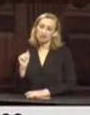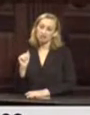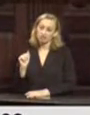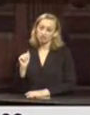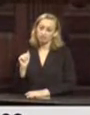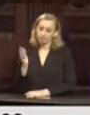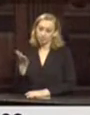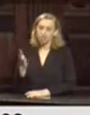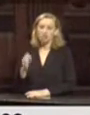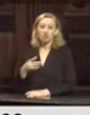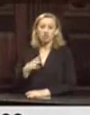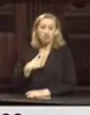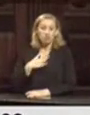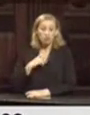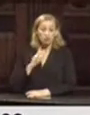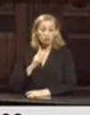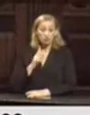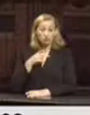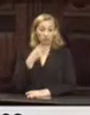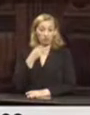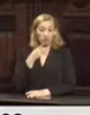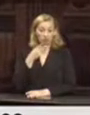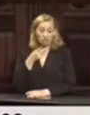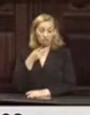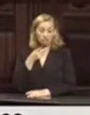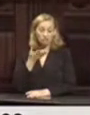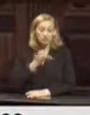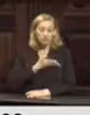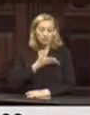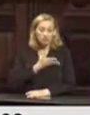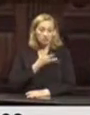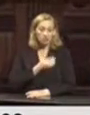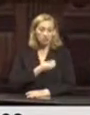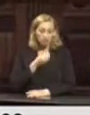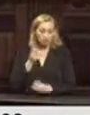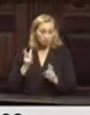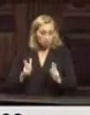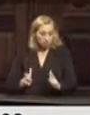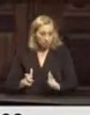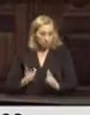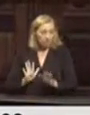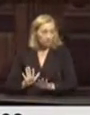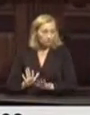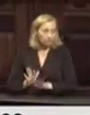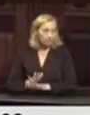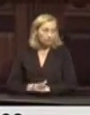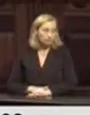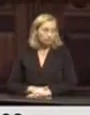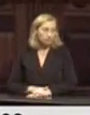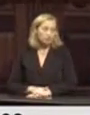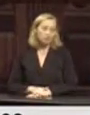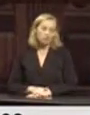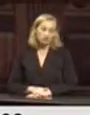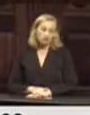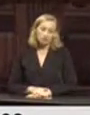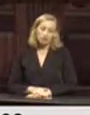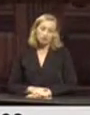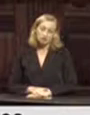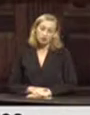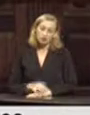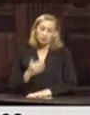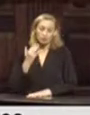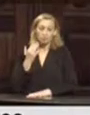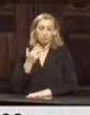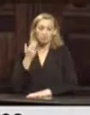vossas excelências que estão em plenário, que leram muito mais do que três orelhas de